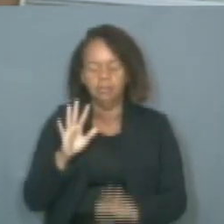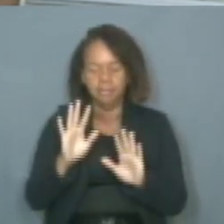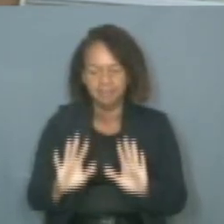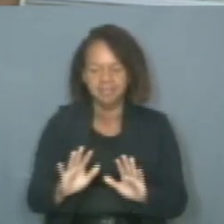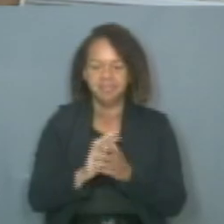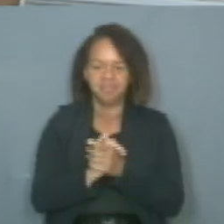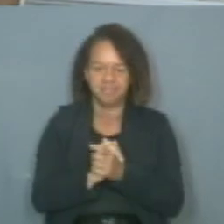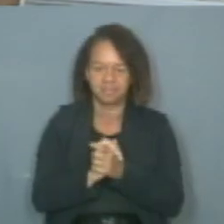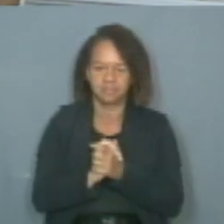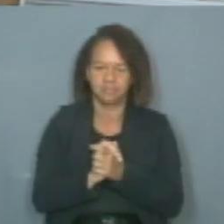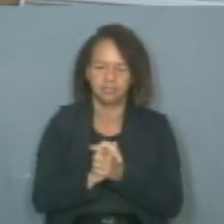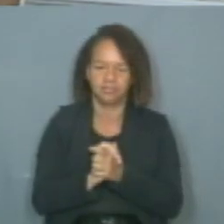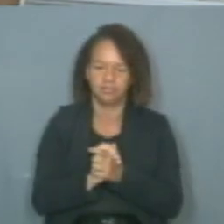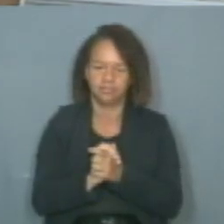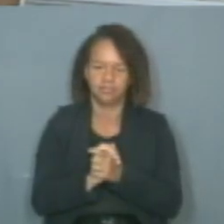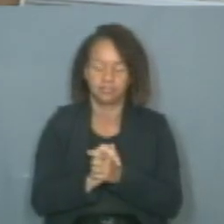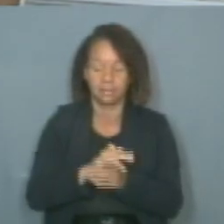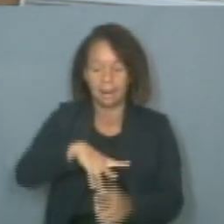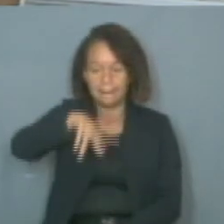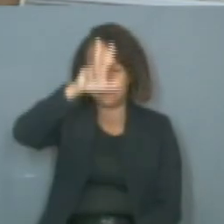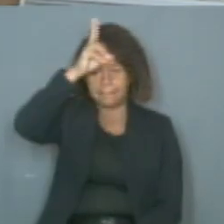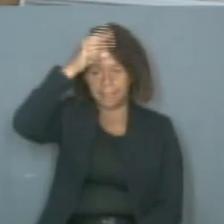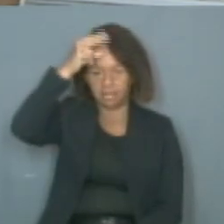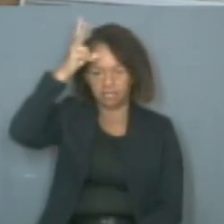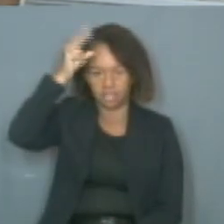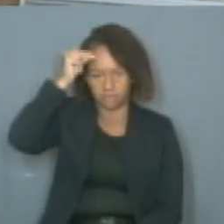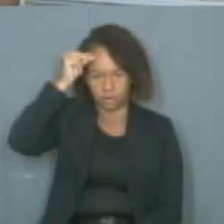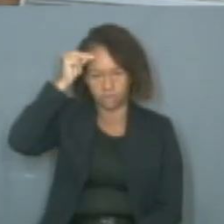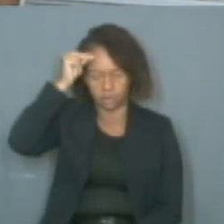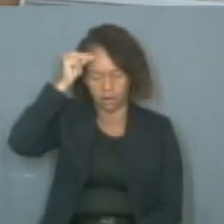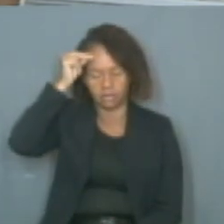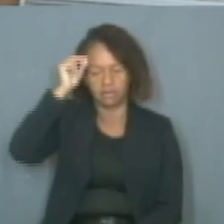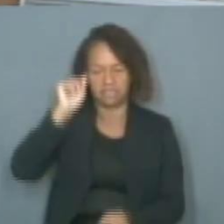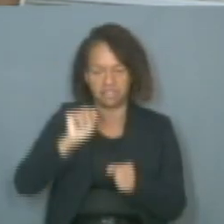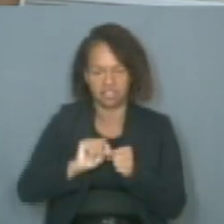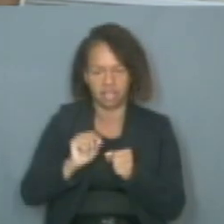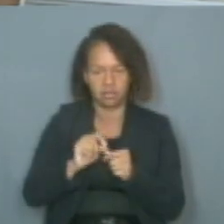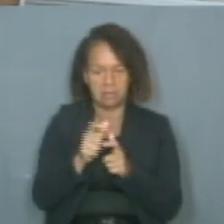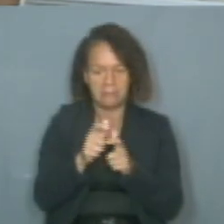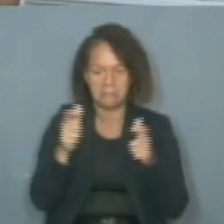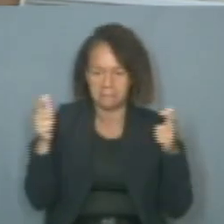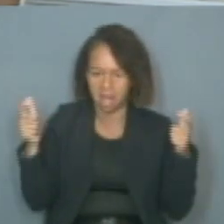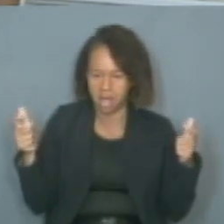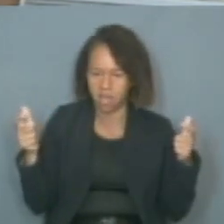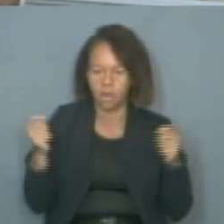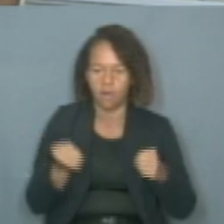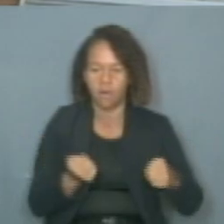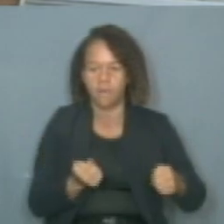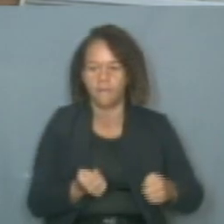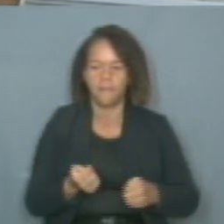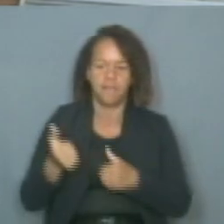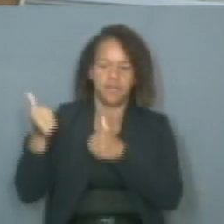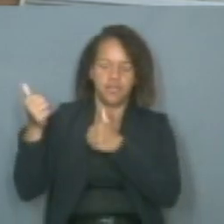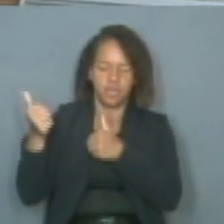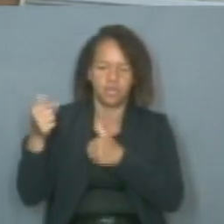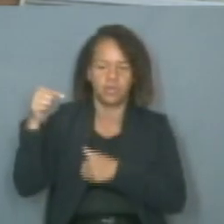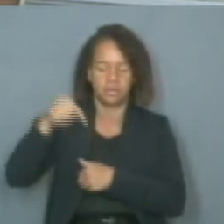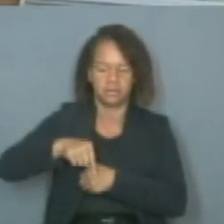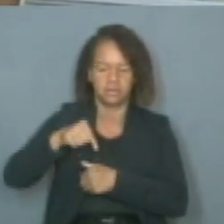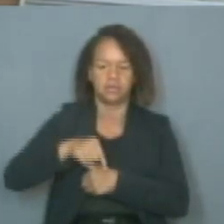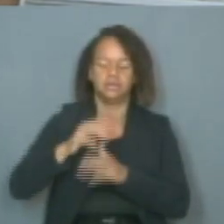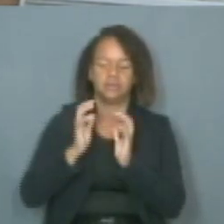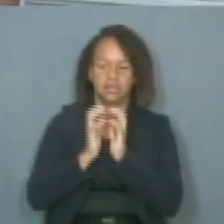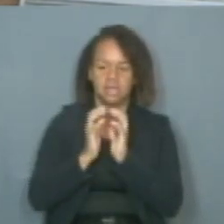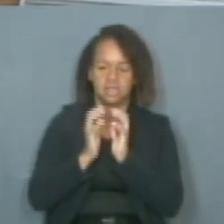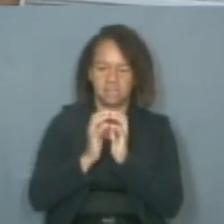quando a prefeitura realizava um dos maiores réveillons que a gente já teve na cidade